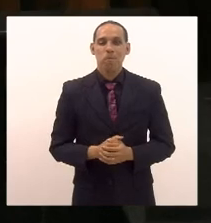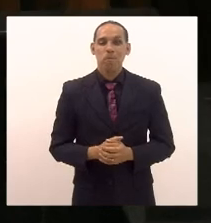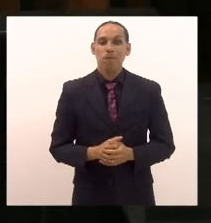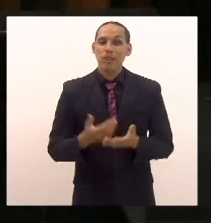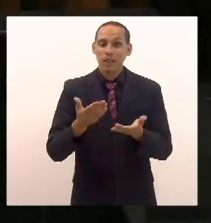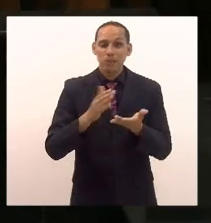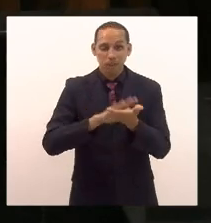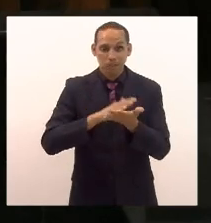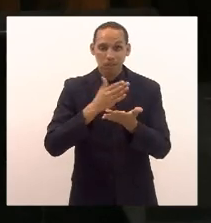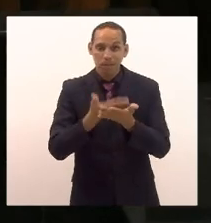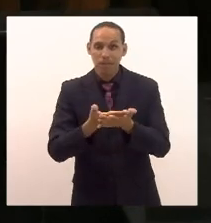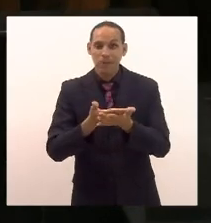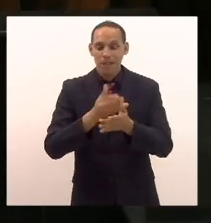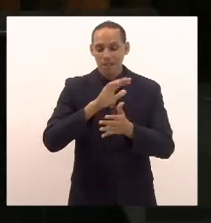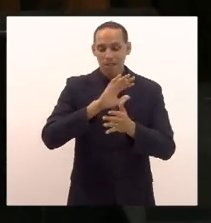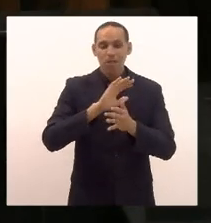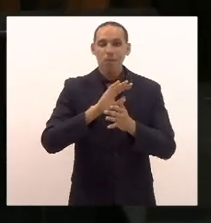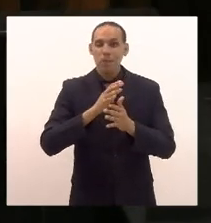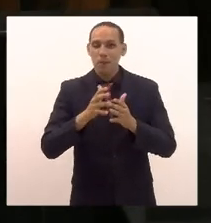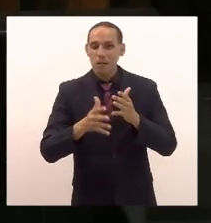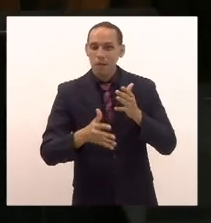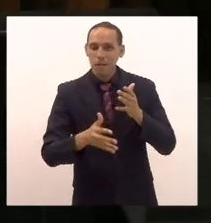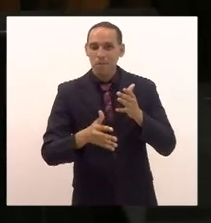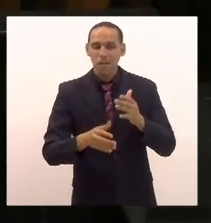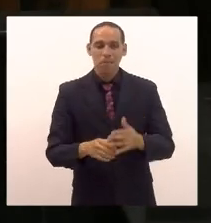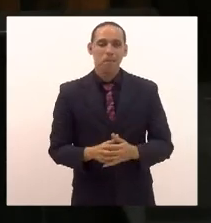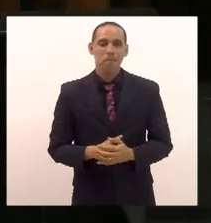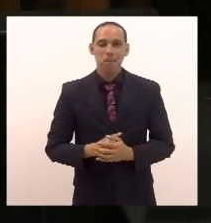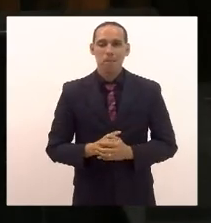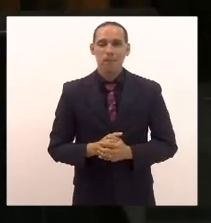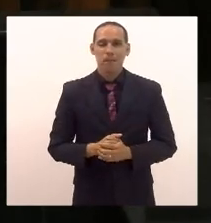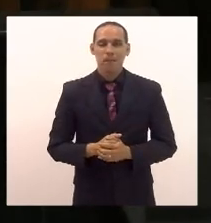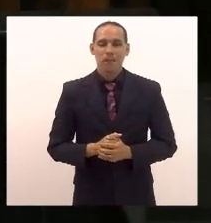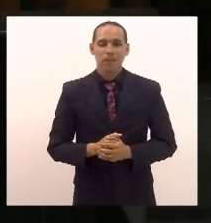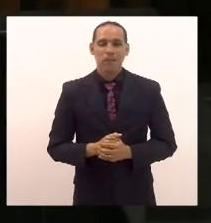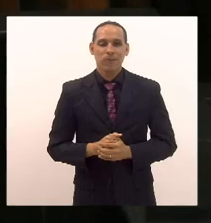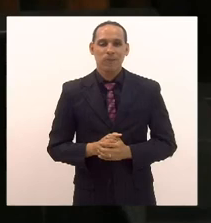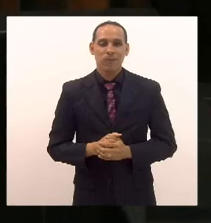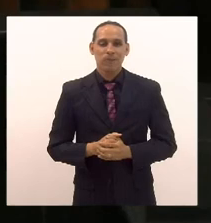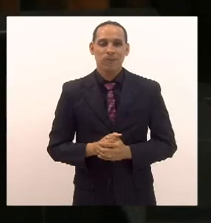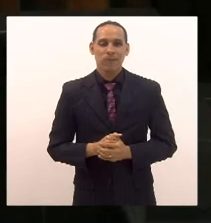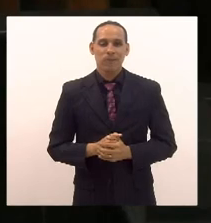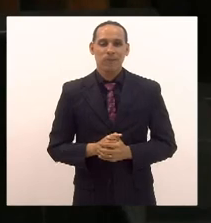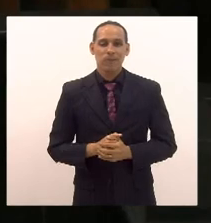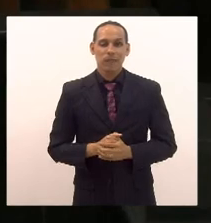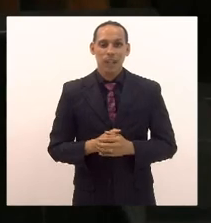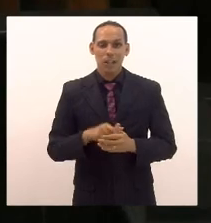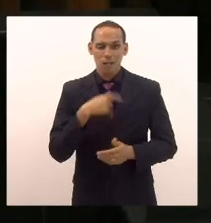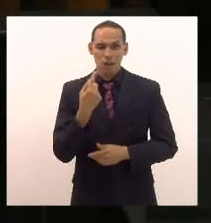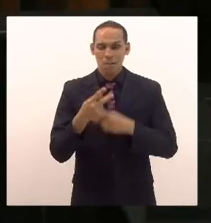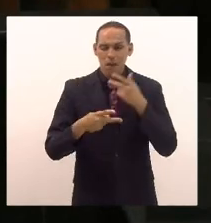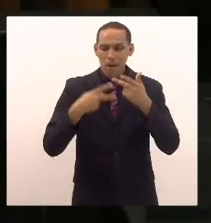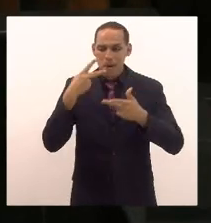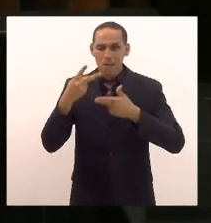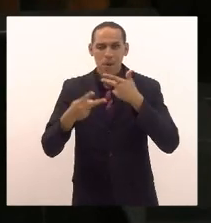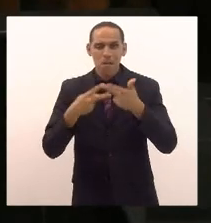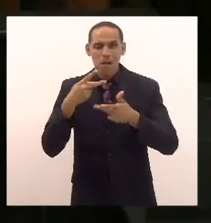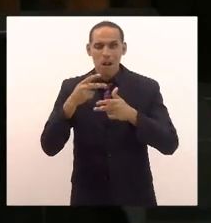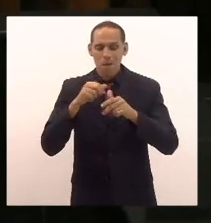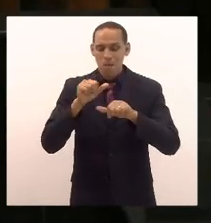short intérprete da linguagem de libras que leva a nossa